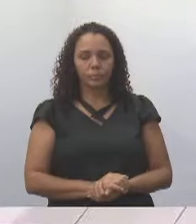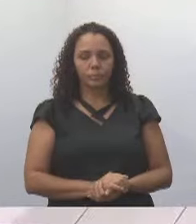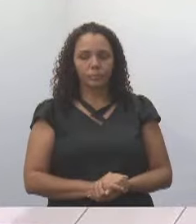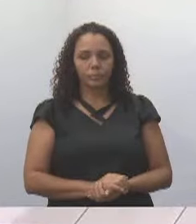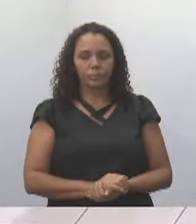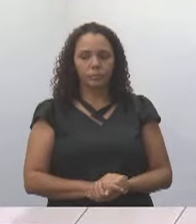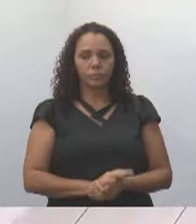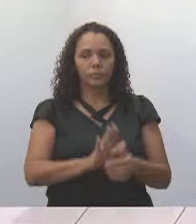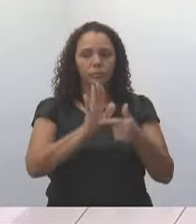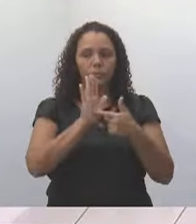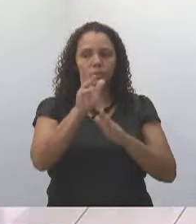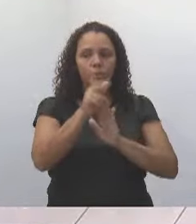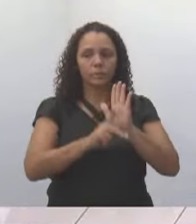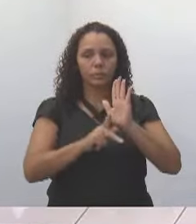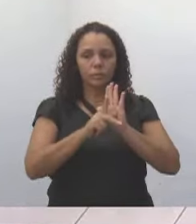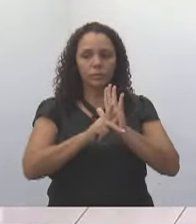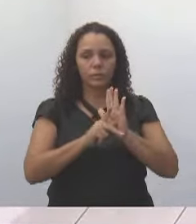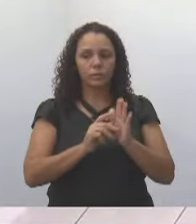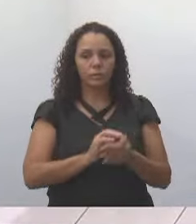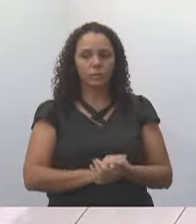apresentação do